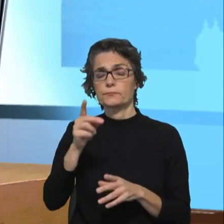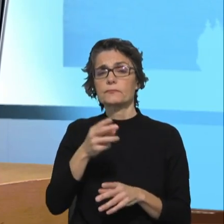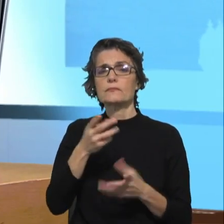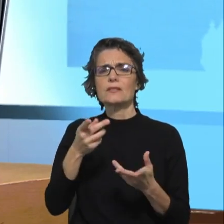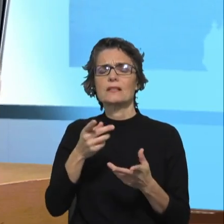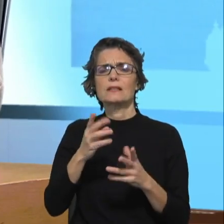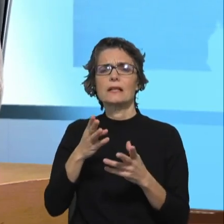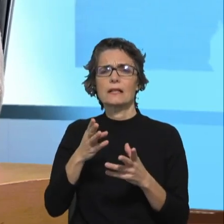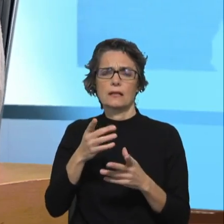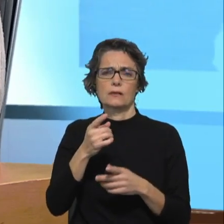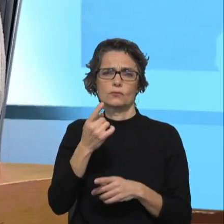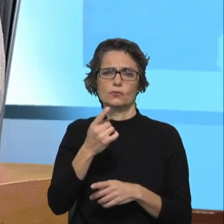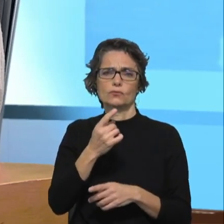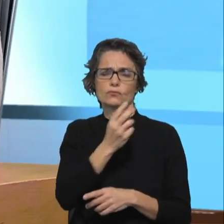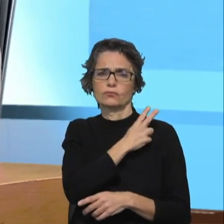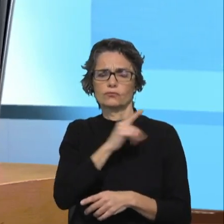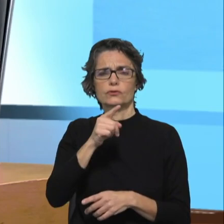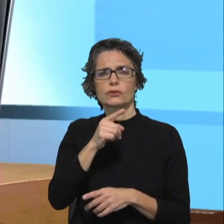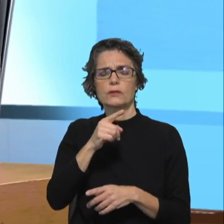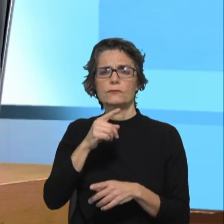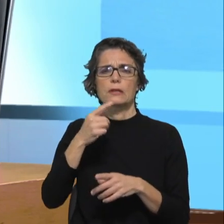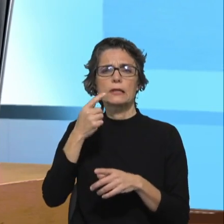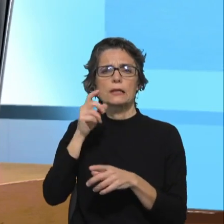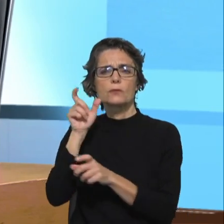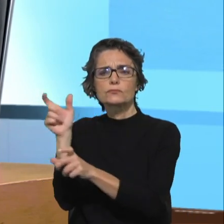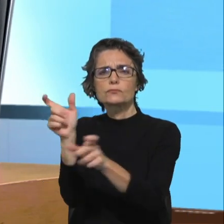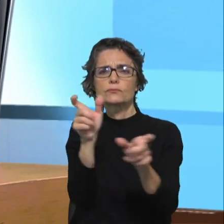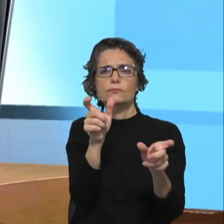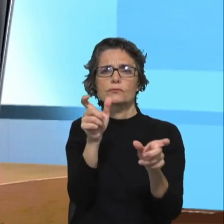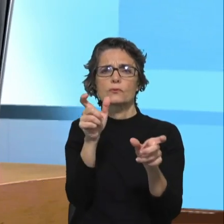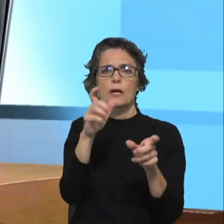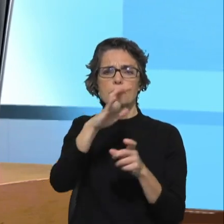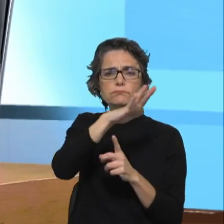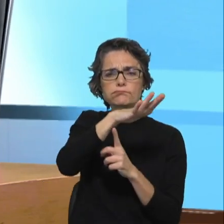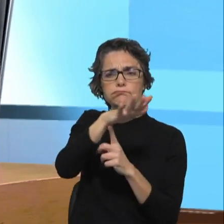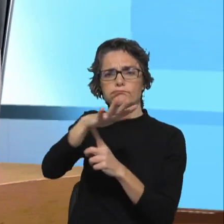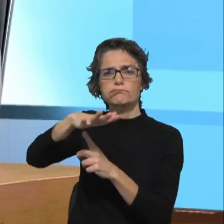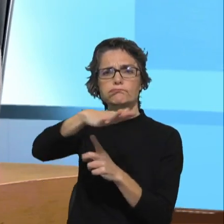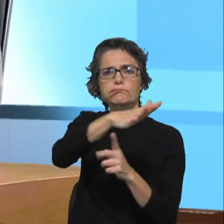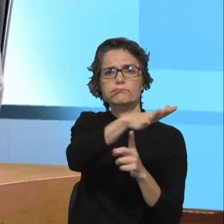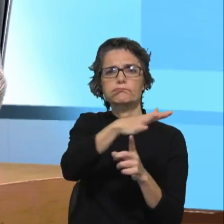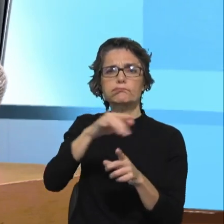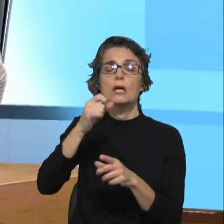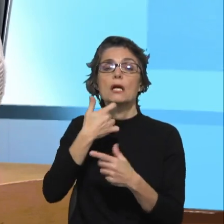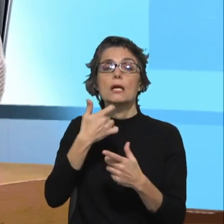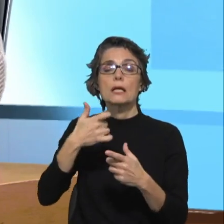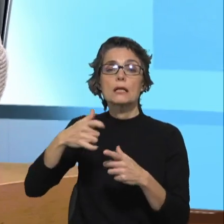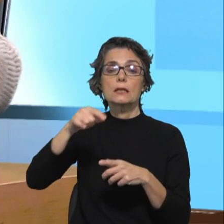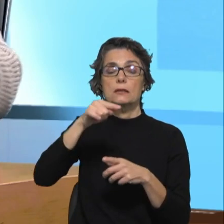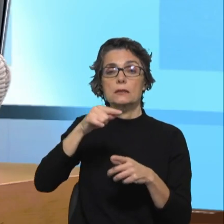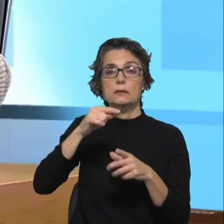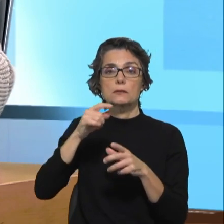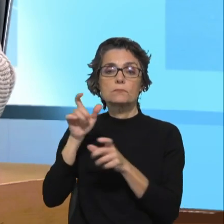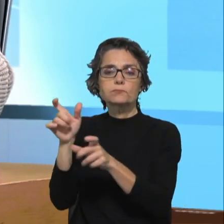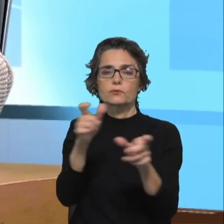dos bunkers que coordenava satélites que sobrevoavam e faziam espionagem aos Estados Unidos. E, entretanto, a um dado momento, surge